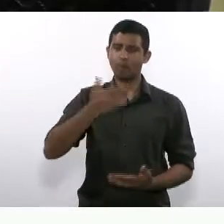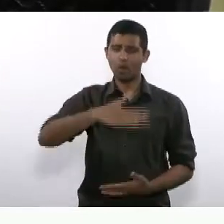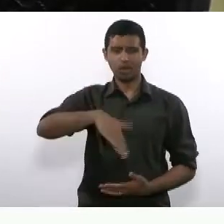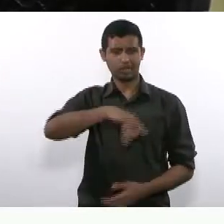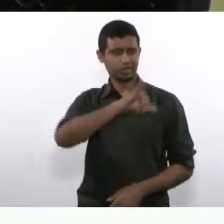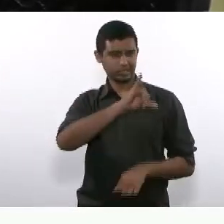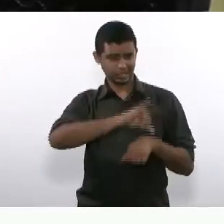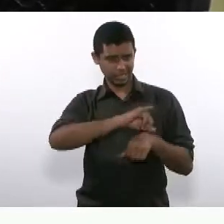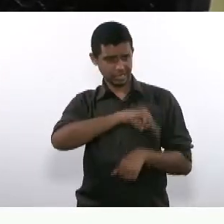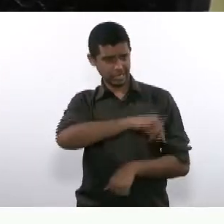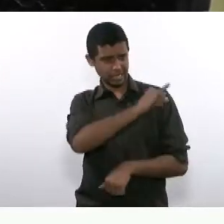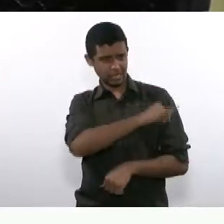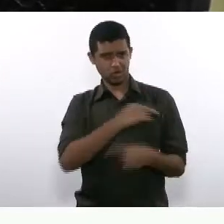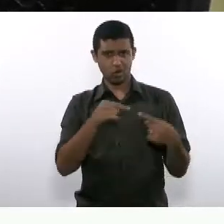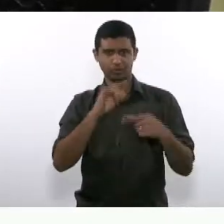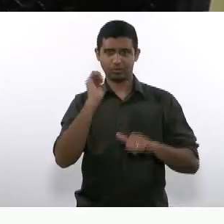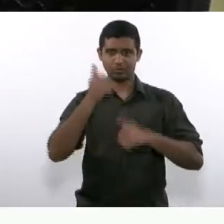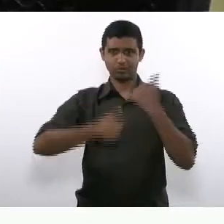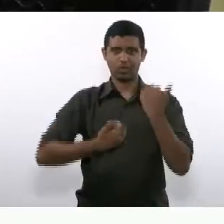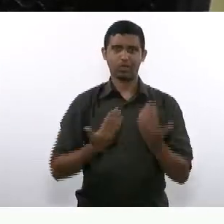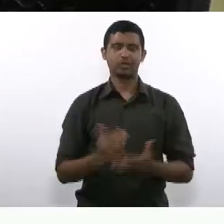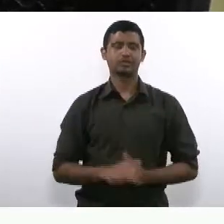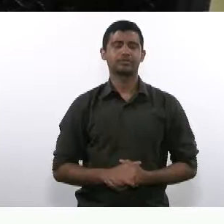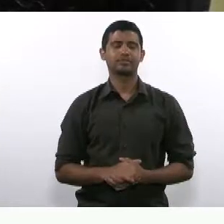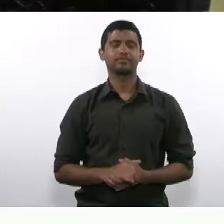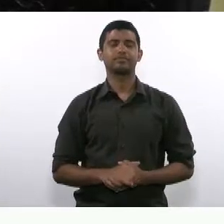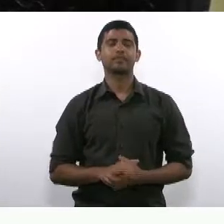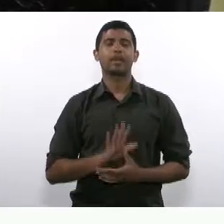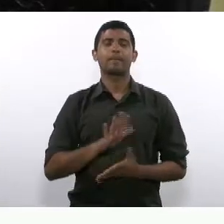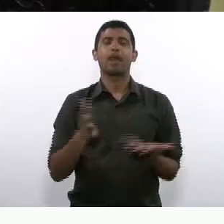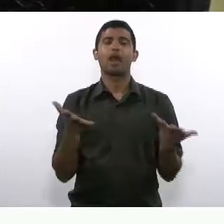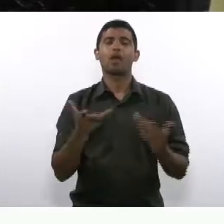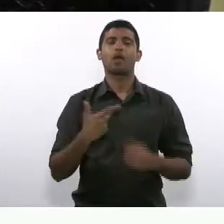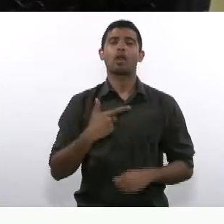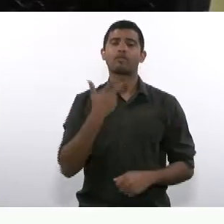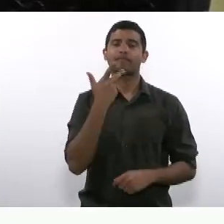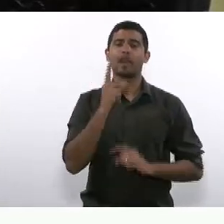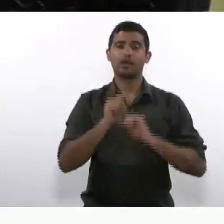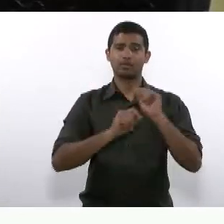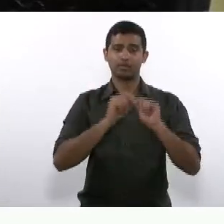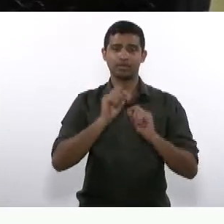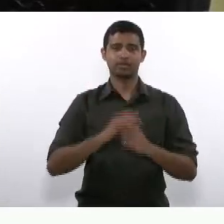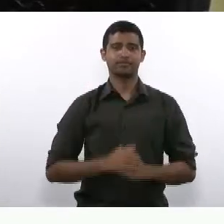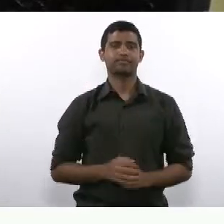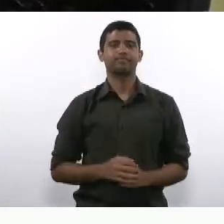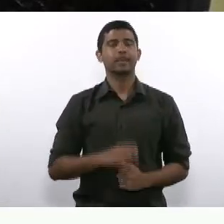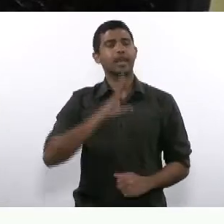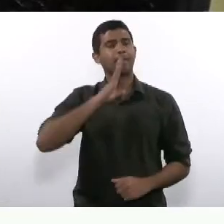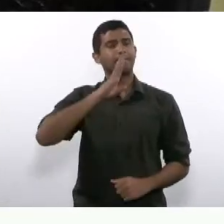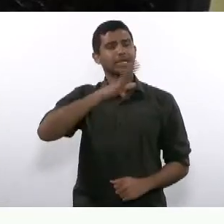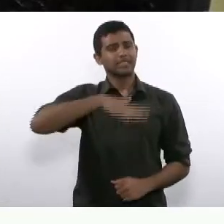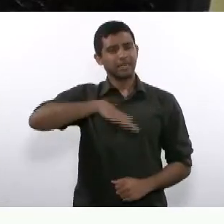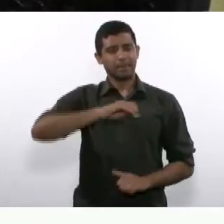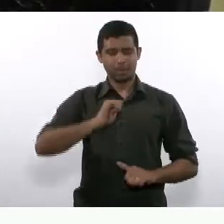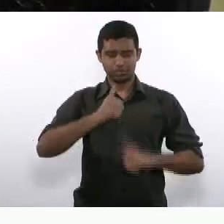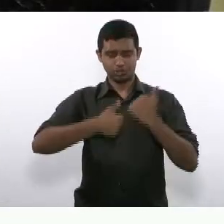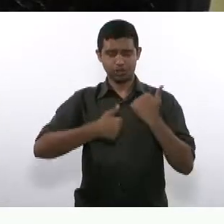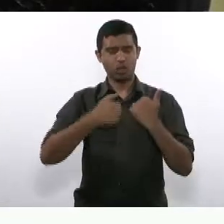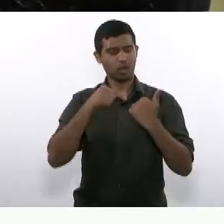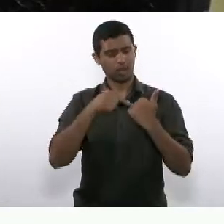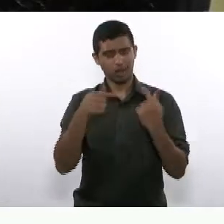capital esportiva. Agora, especificamente no que diz respeito ao esporte como ferramenta de